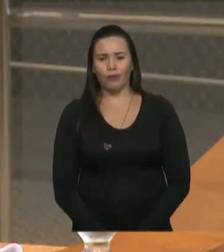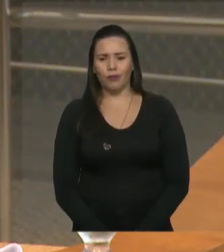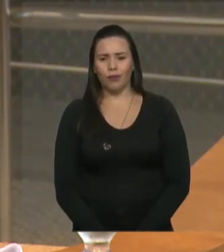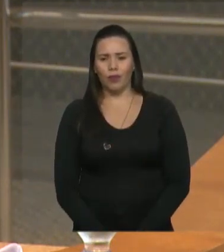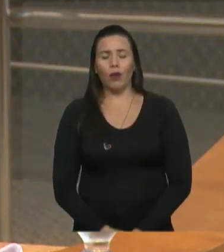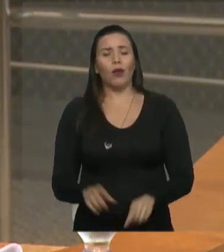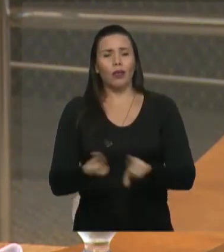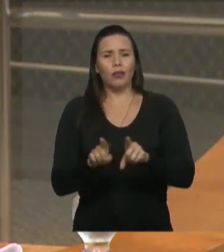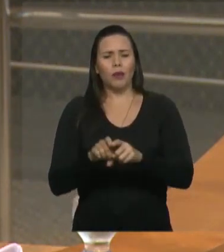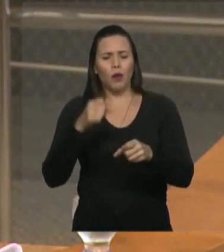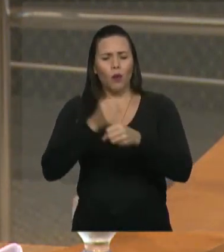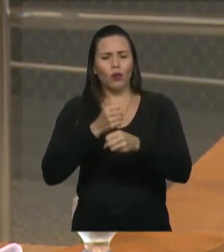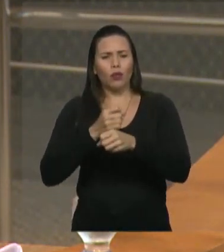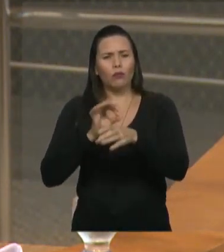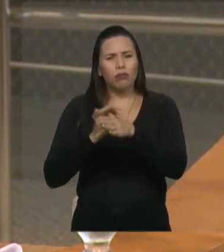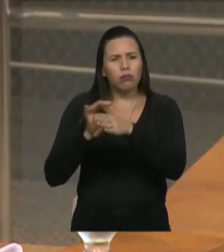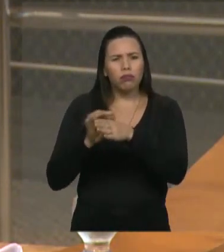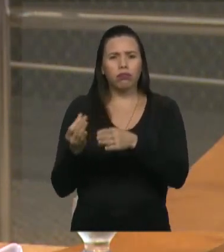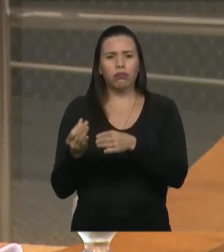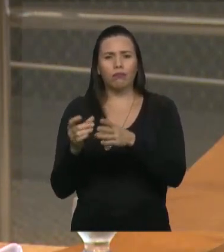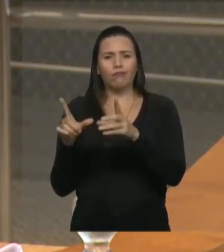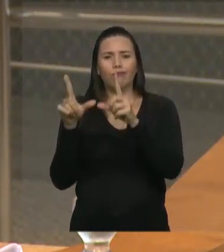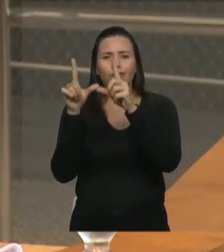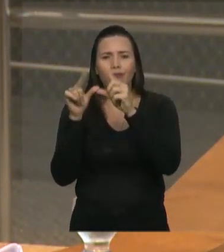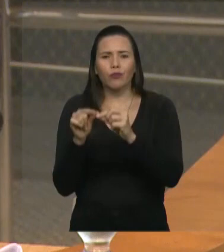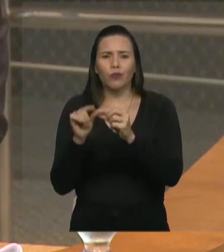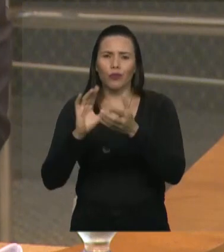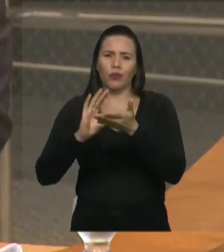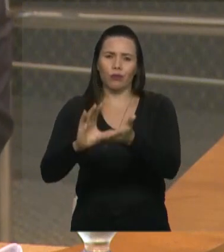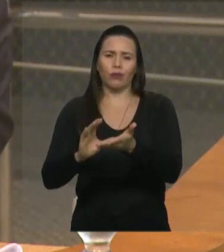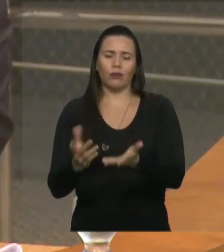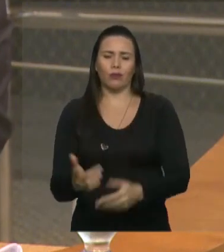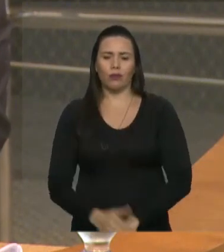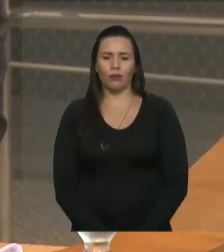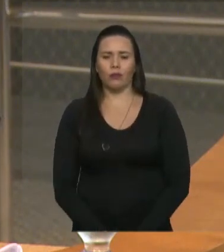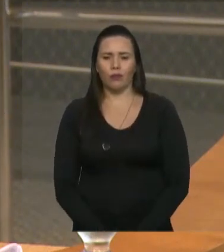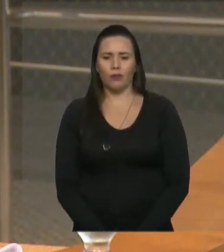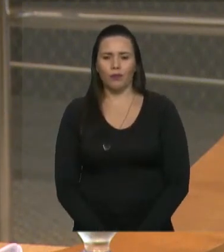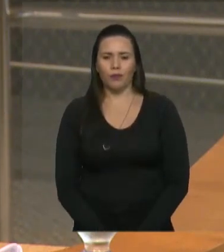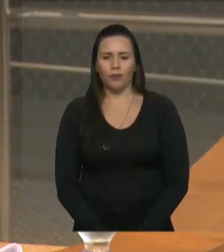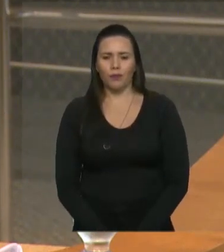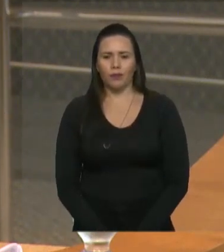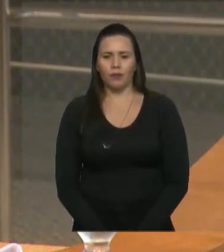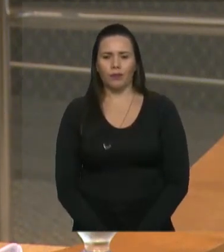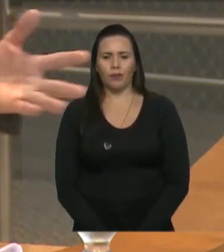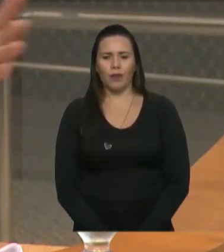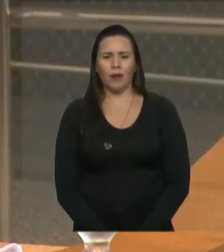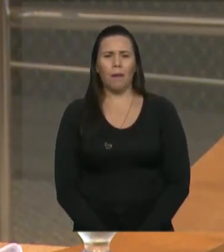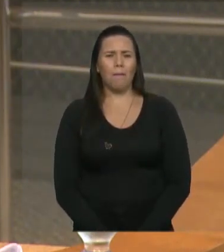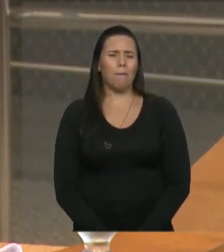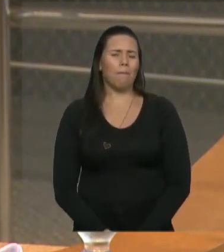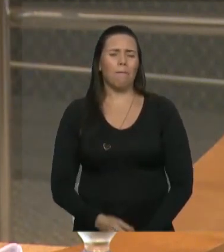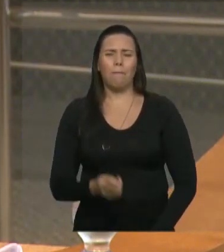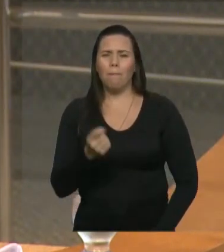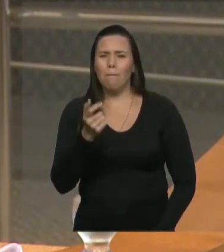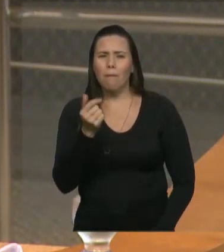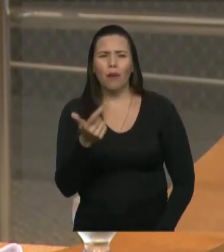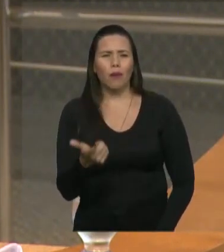precária. O investimento que era do ano passado para a saúde foi o mesmo desse ano, aumentou 5 milhões. Muito pouco diante da